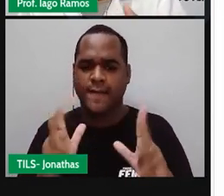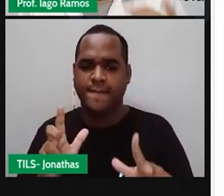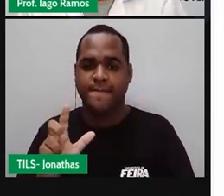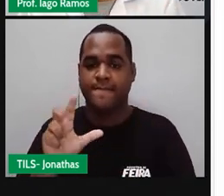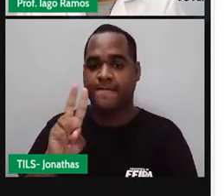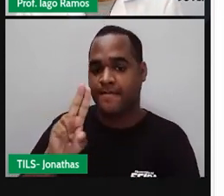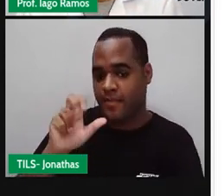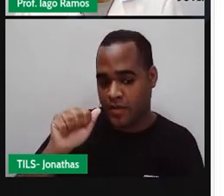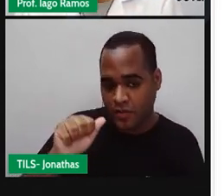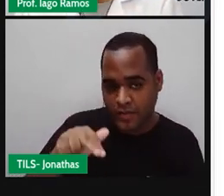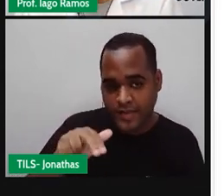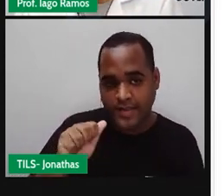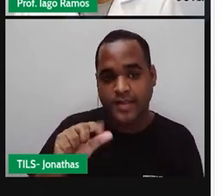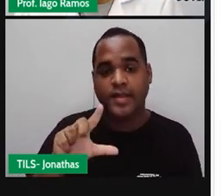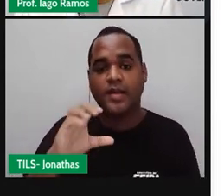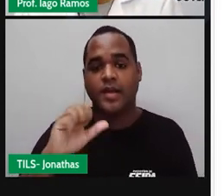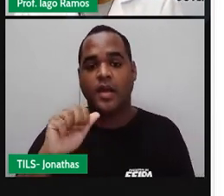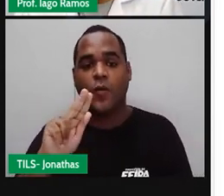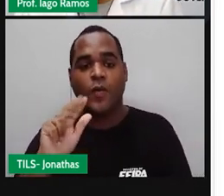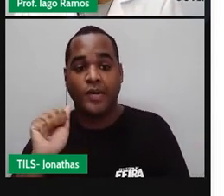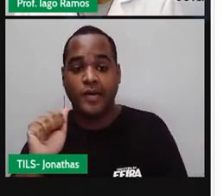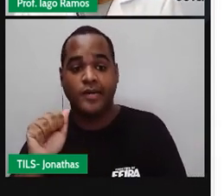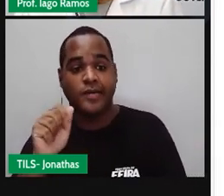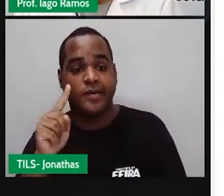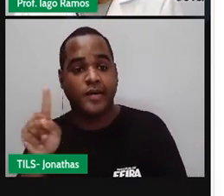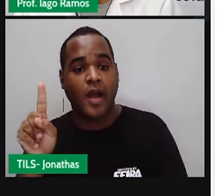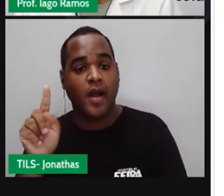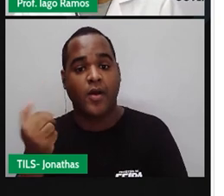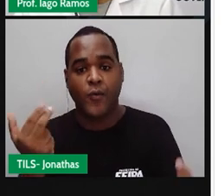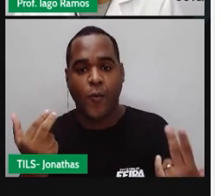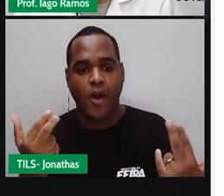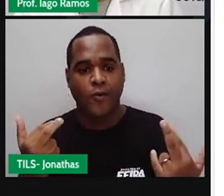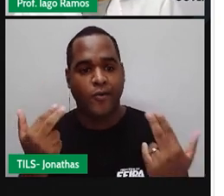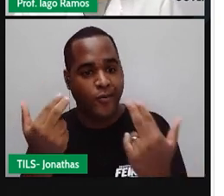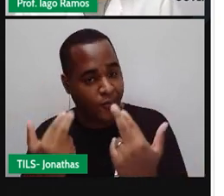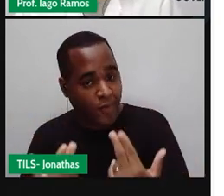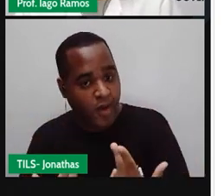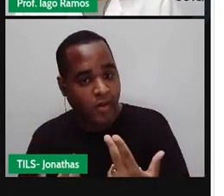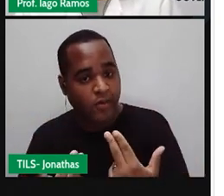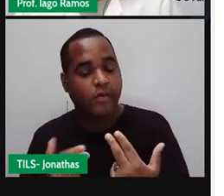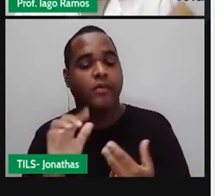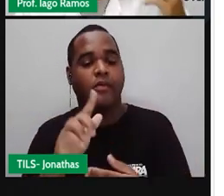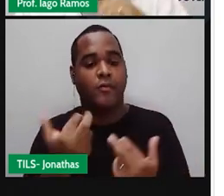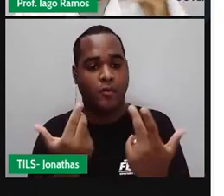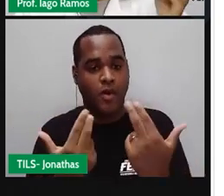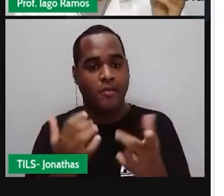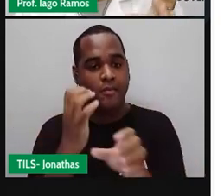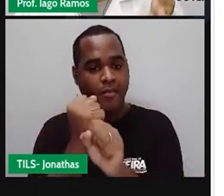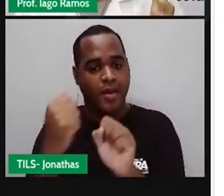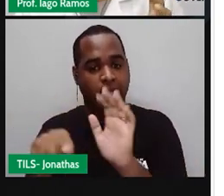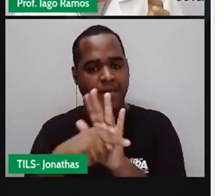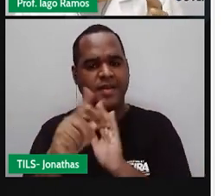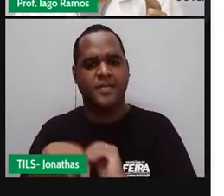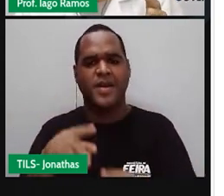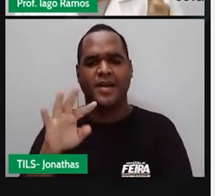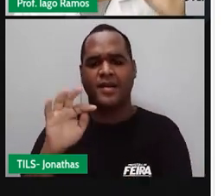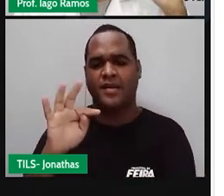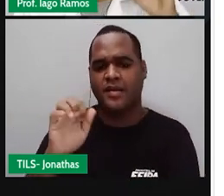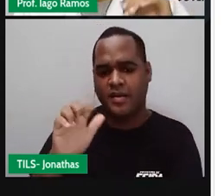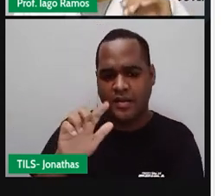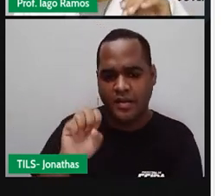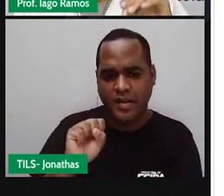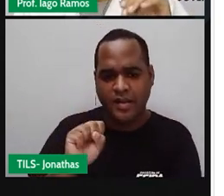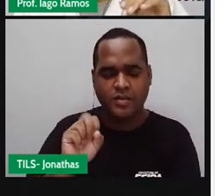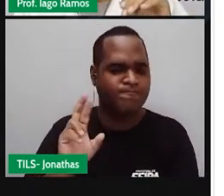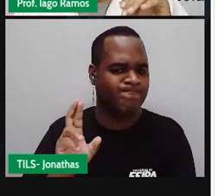é equivalente a de Kauã ó é a mesma a mesma ó a mesma oi Jade Thales não foi